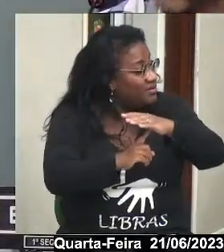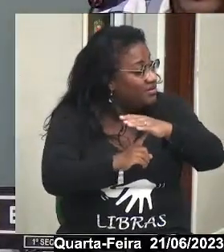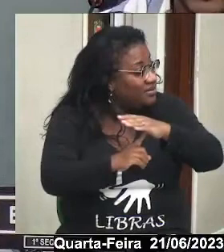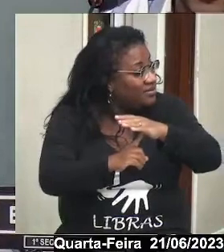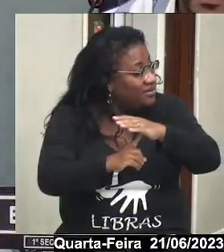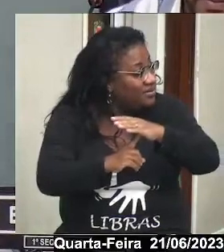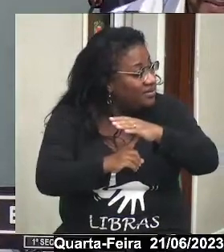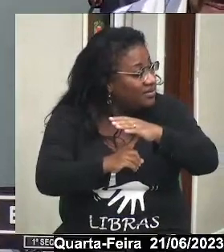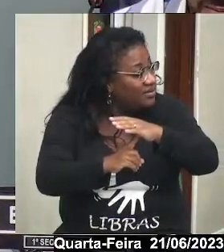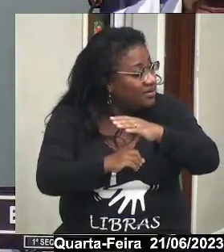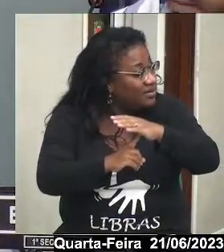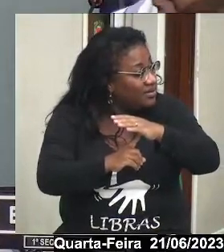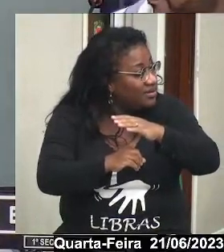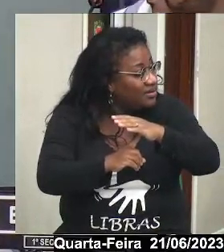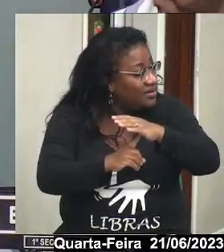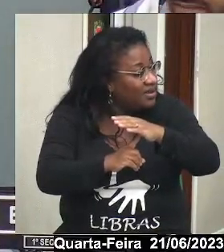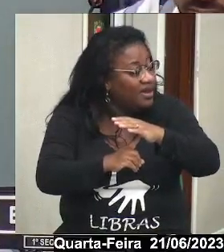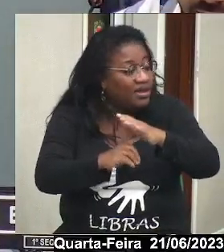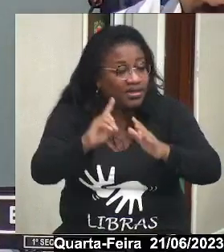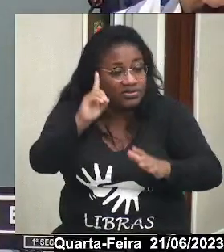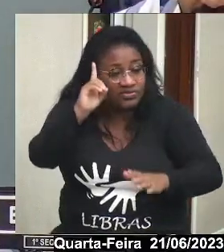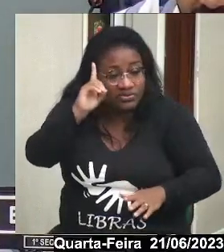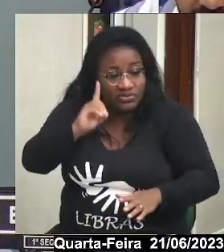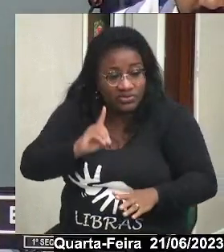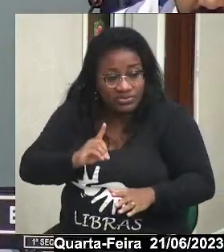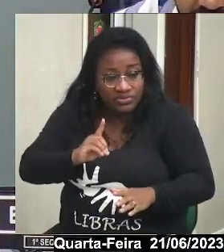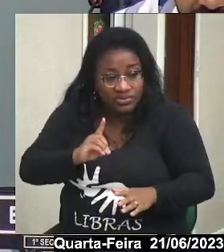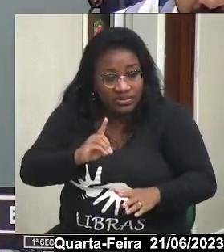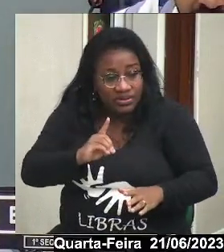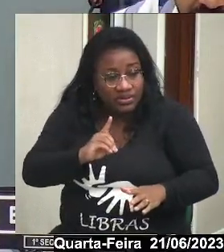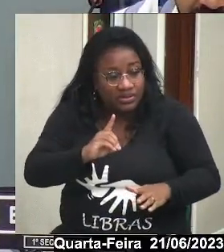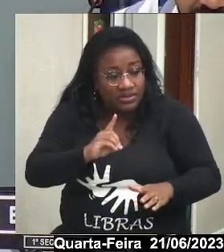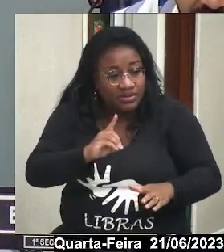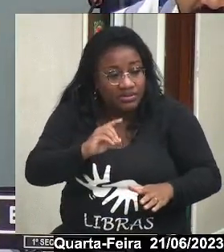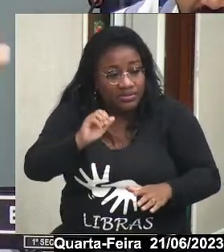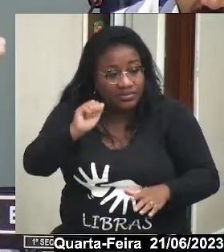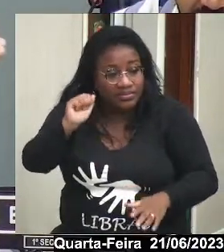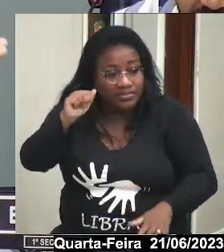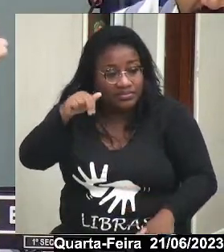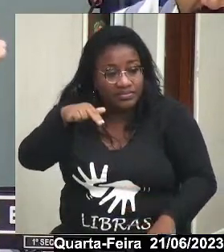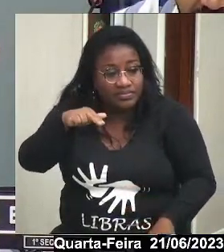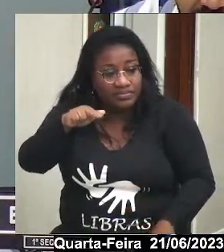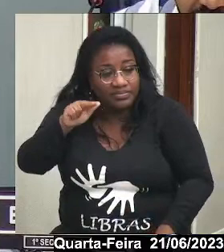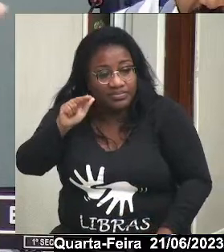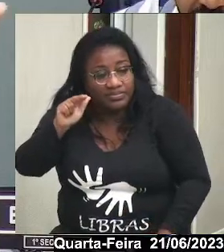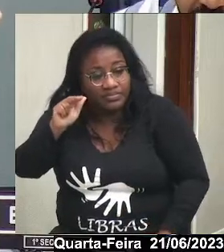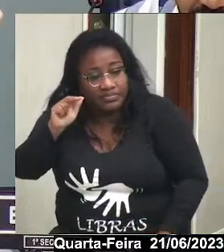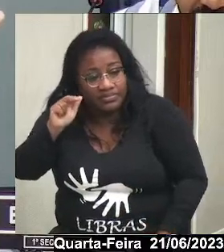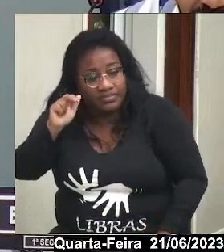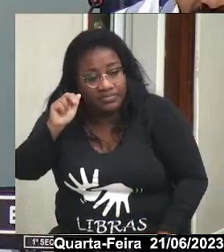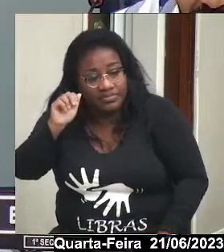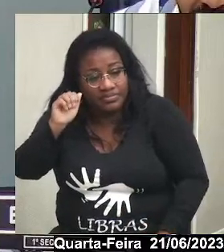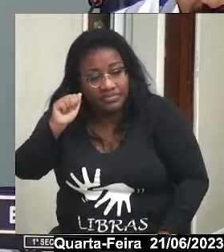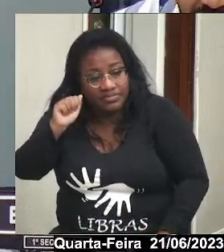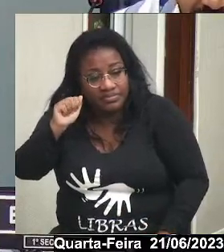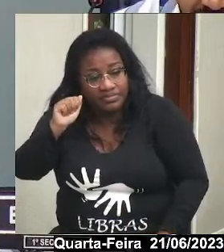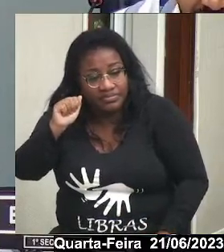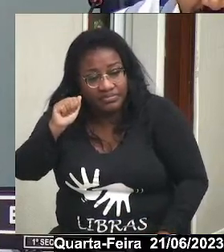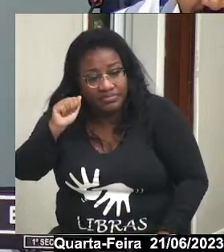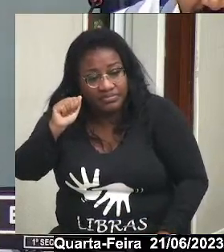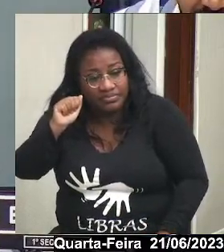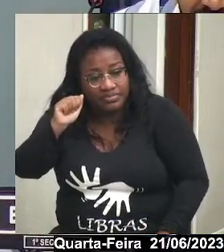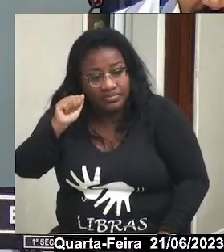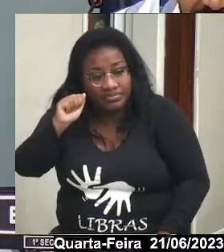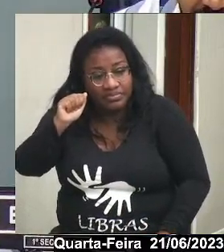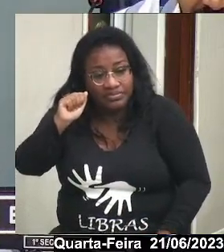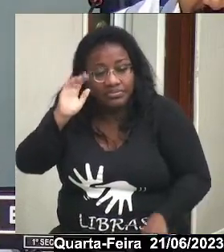A diretoria disse que, principalmente a minha amiga Ana, não está com os documentos